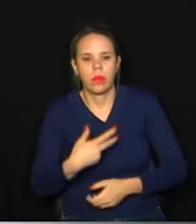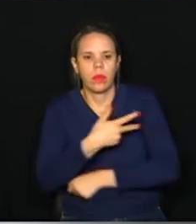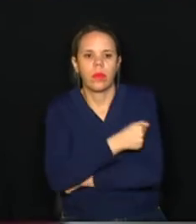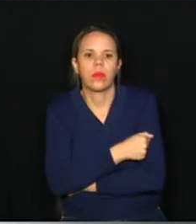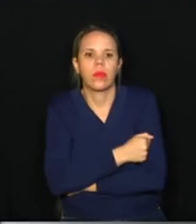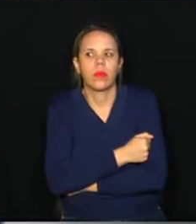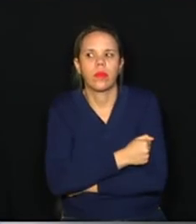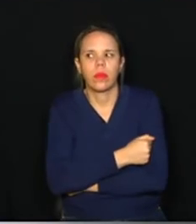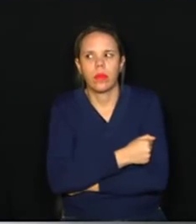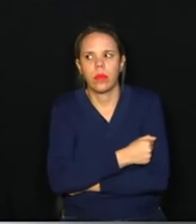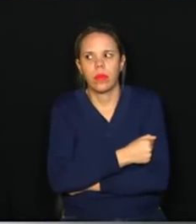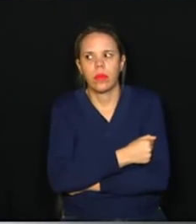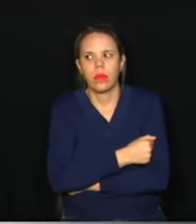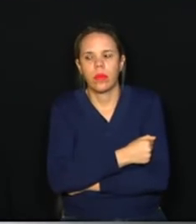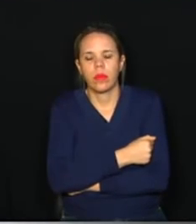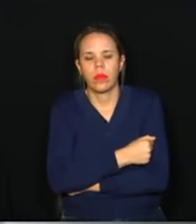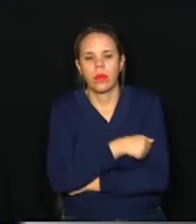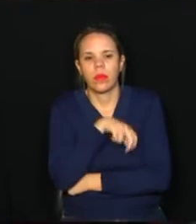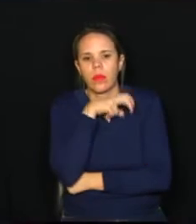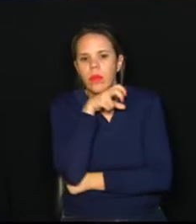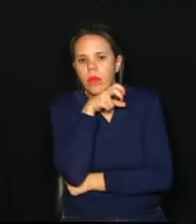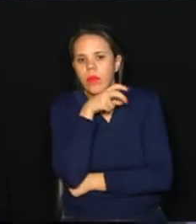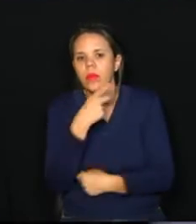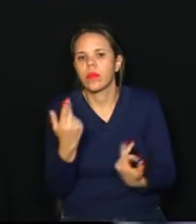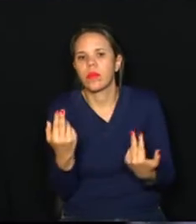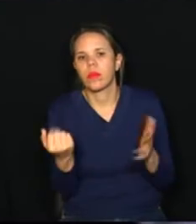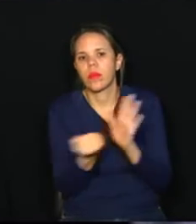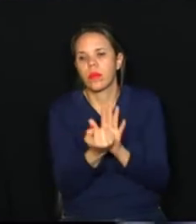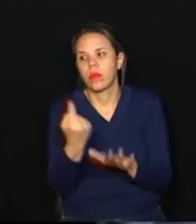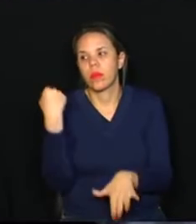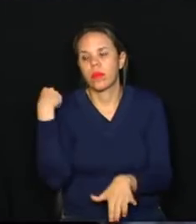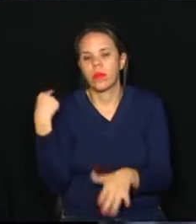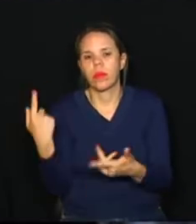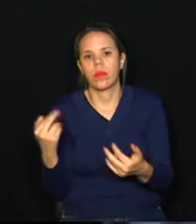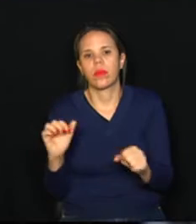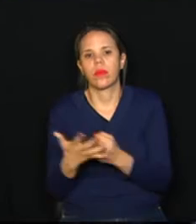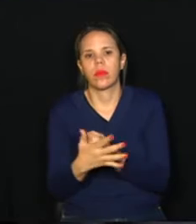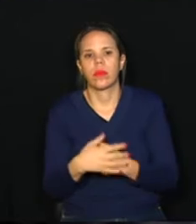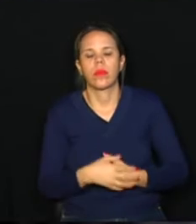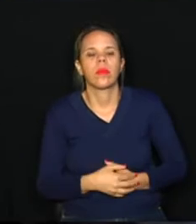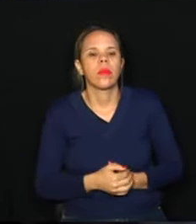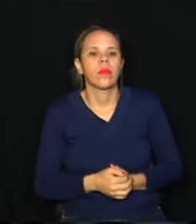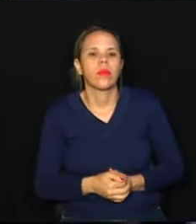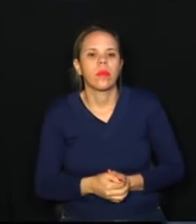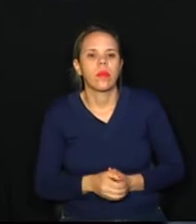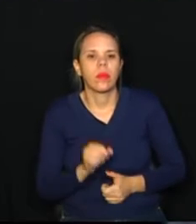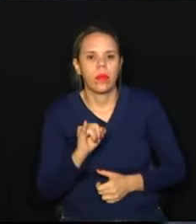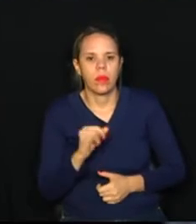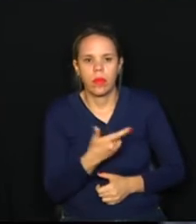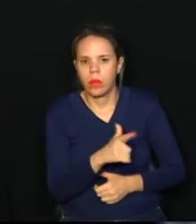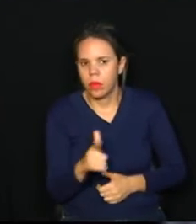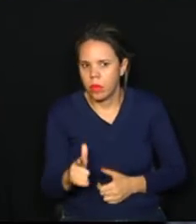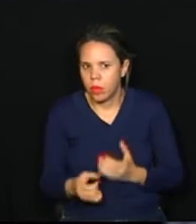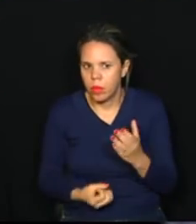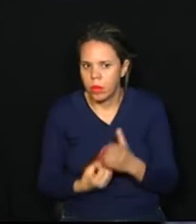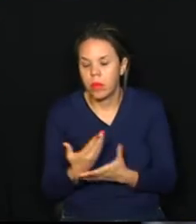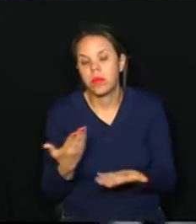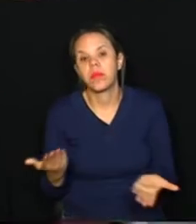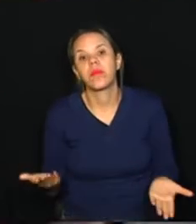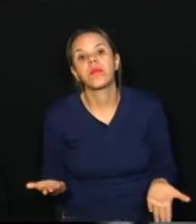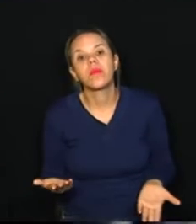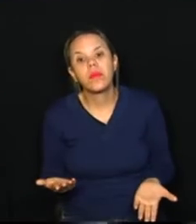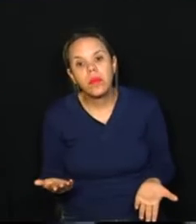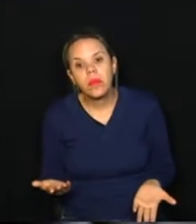vacinas desse tipo da Coronavac anteriormente à pandemia. Se isso não tivesse